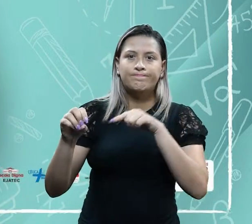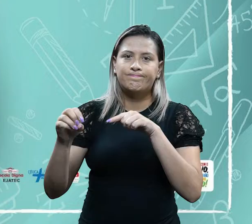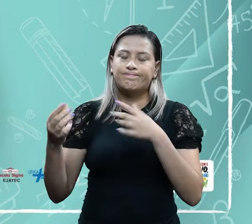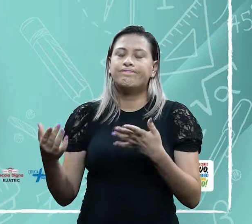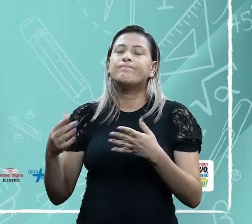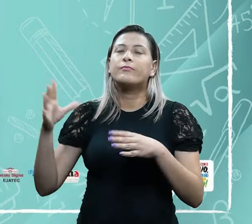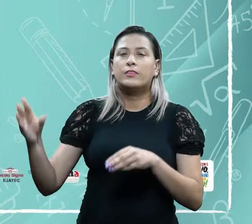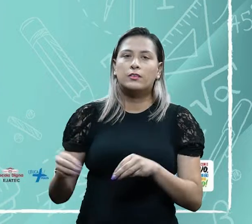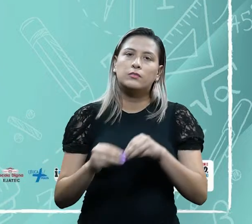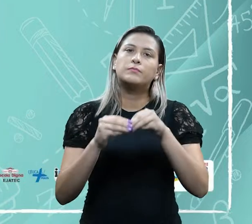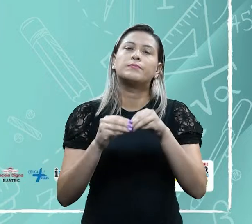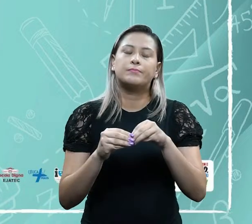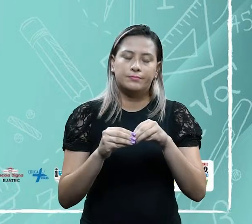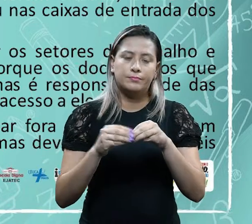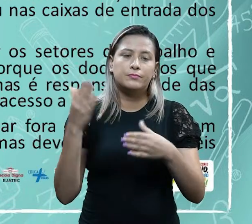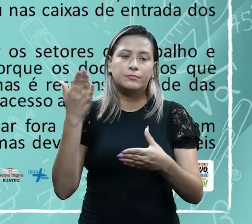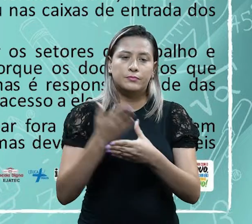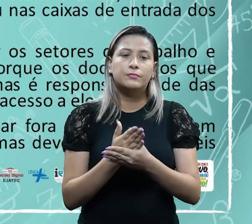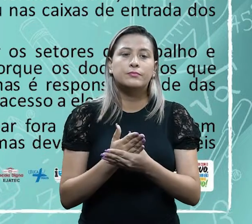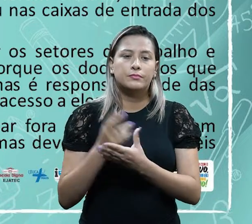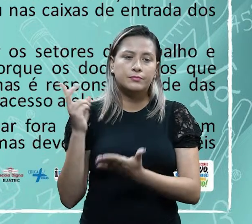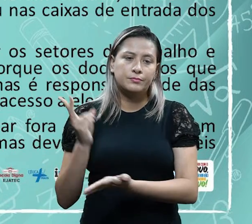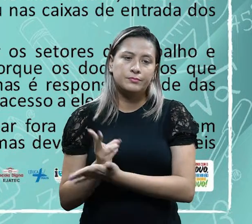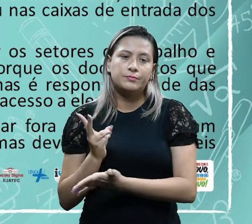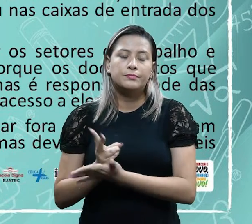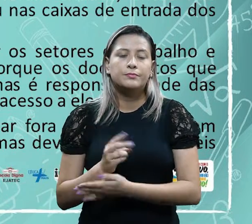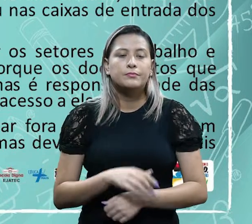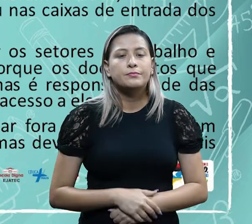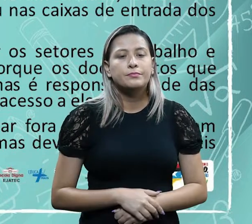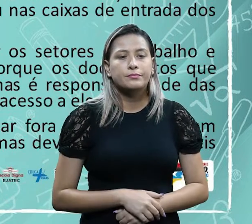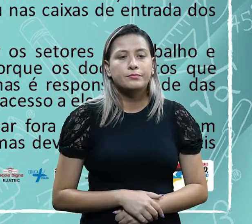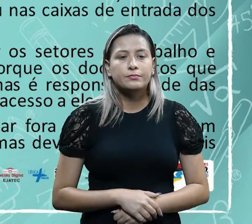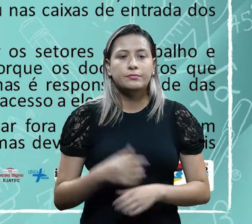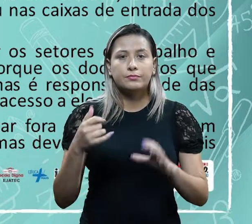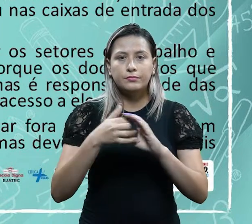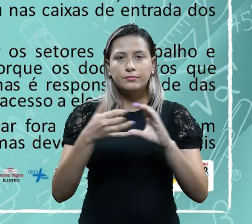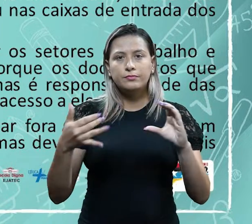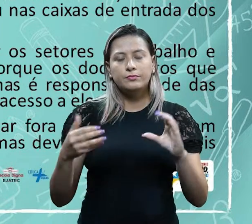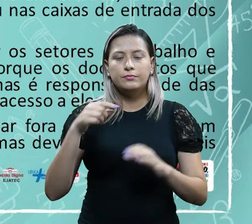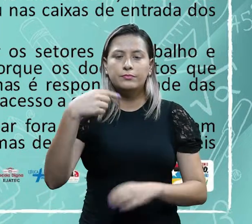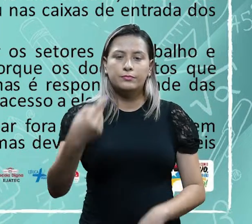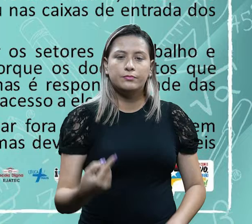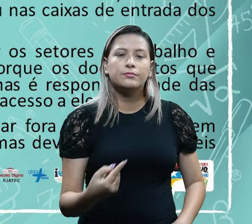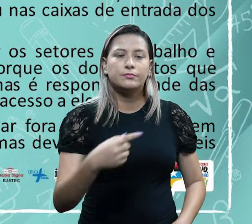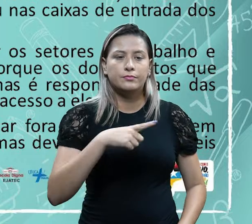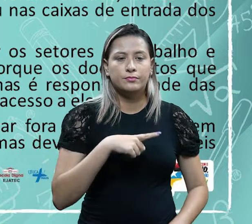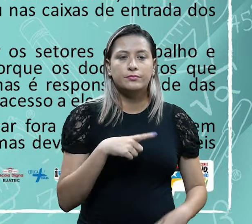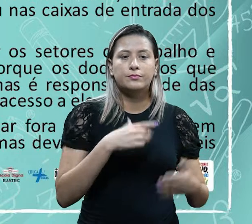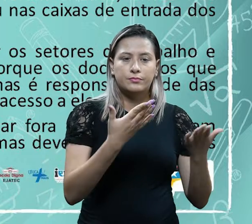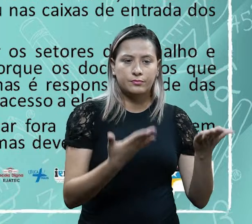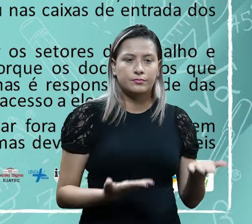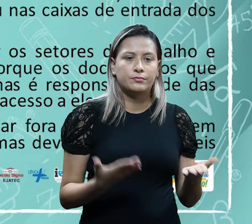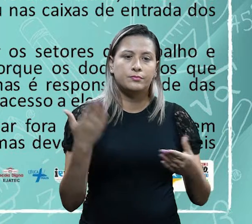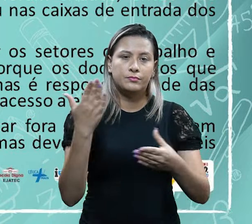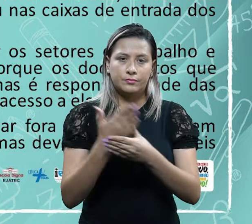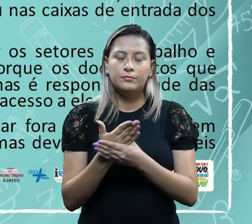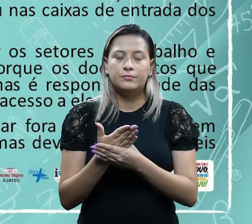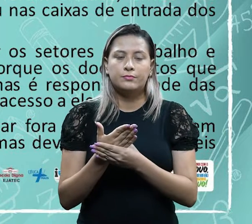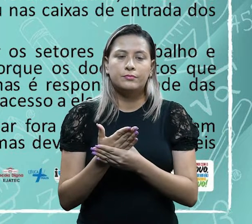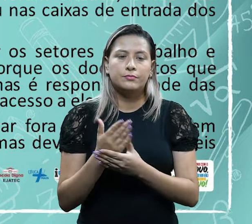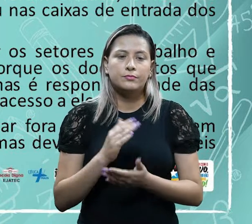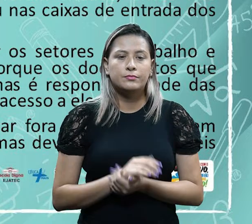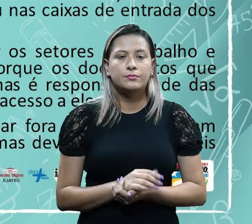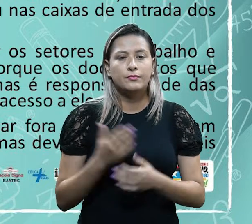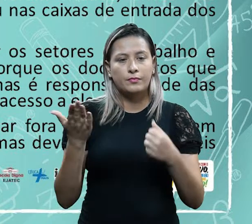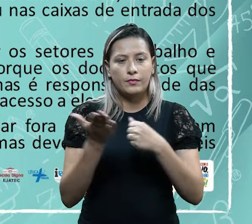que vão ser recolhidos para o arquivo permanente. Aqui a gente tem outras características, né, dos arquivos intermediários.